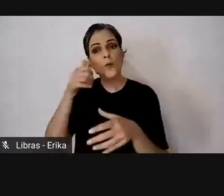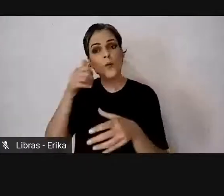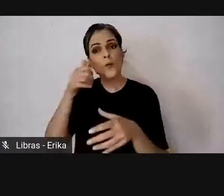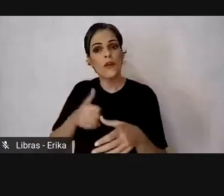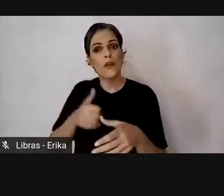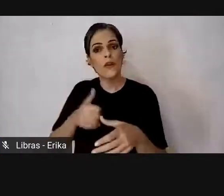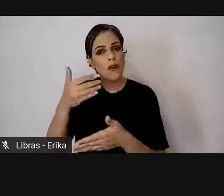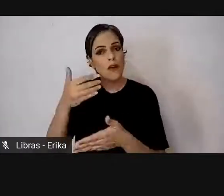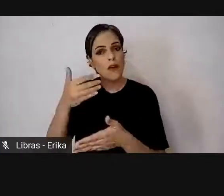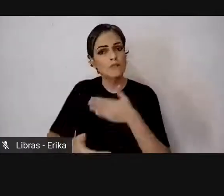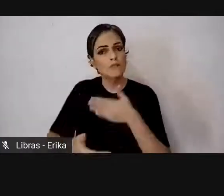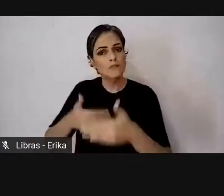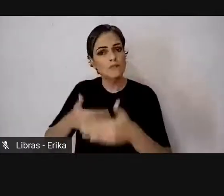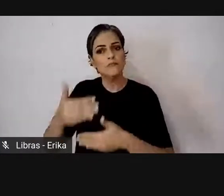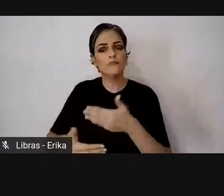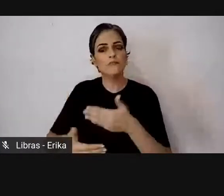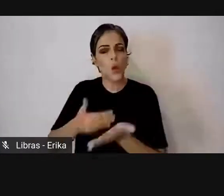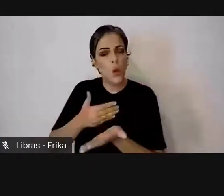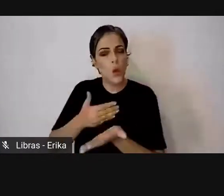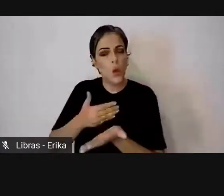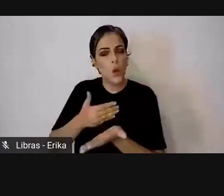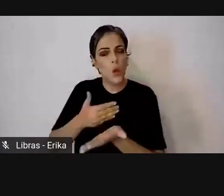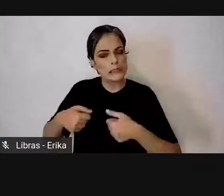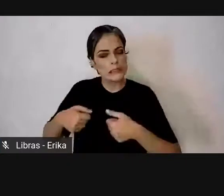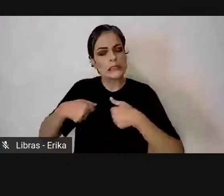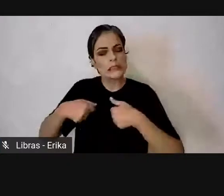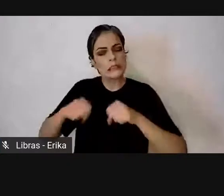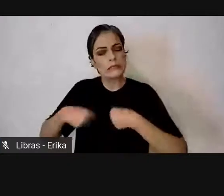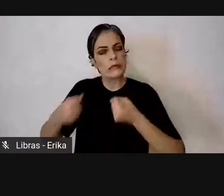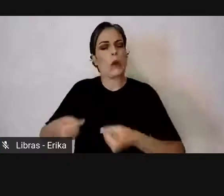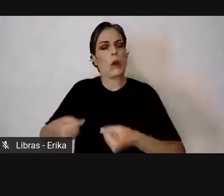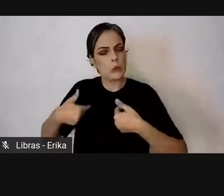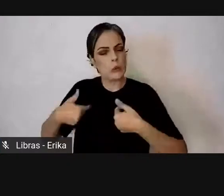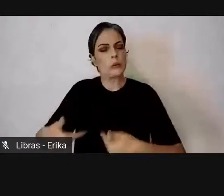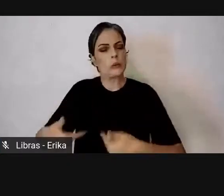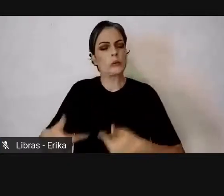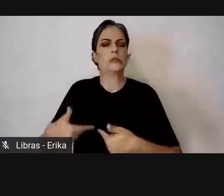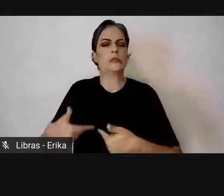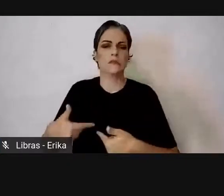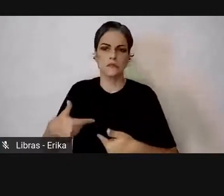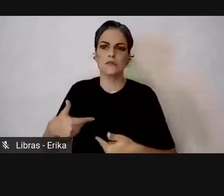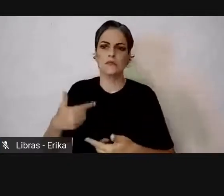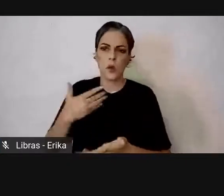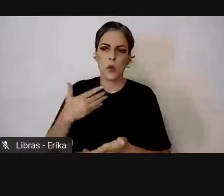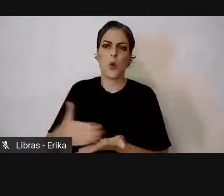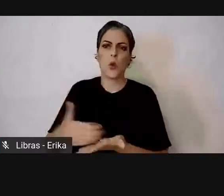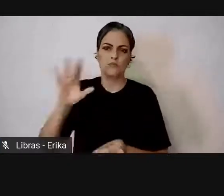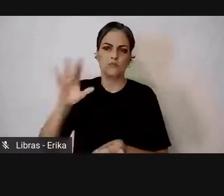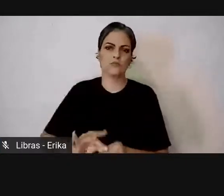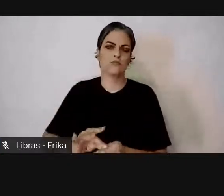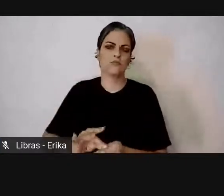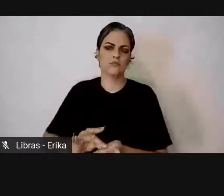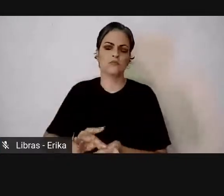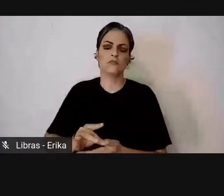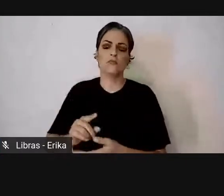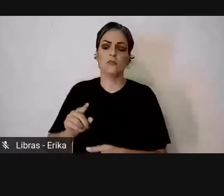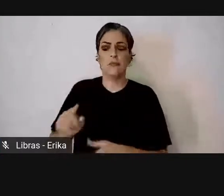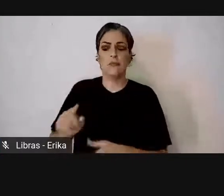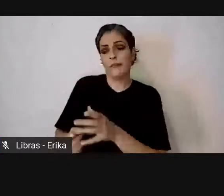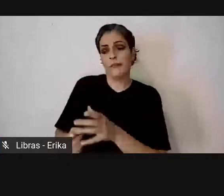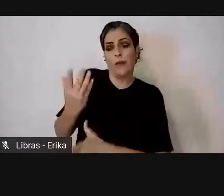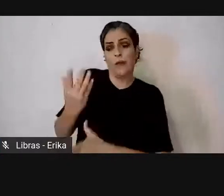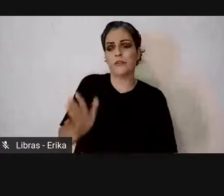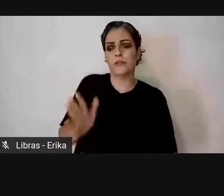fazer com que este reconhecimento inicial, que gerou a criação da Procuradoria da Mulher, passasse a ser um processo institucionalizado